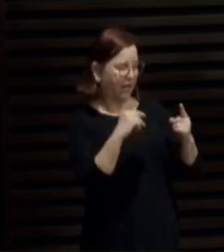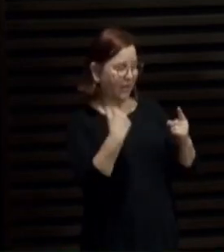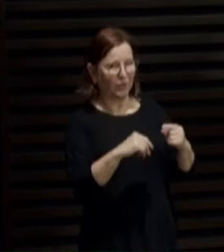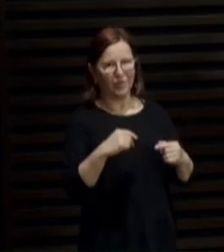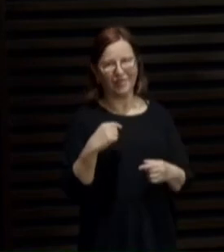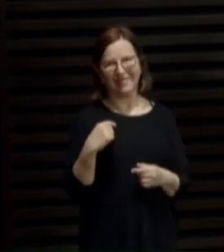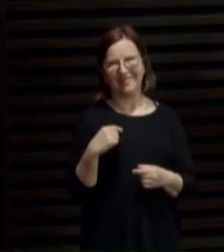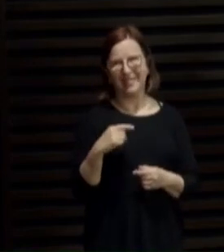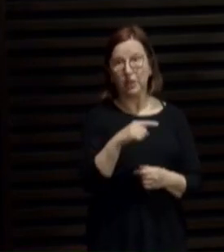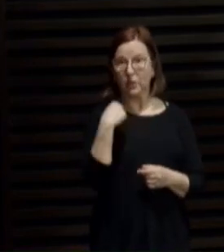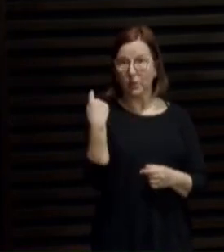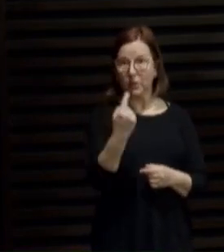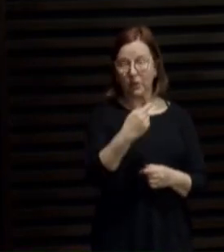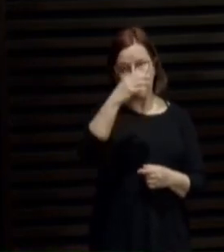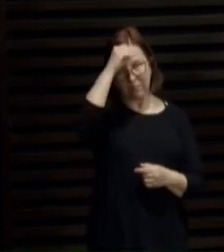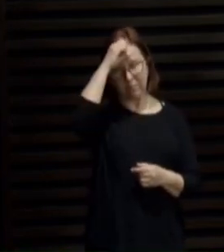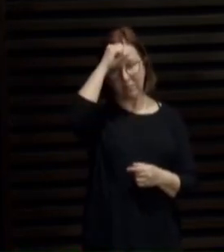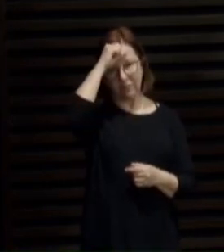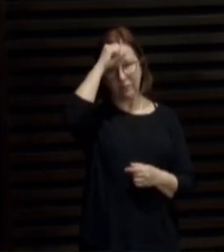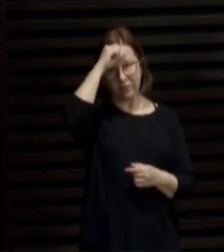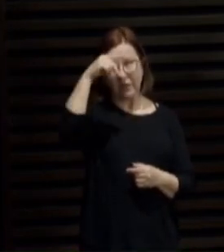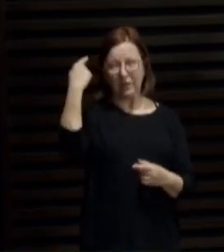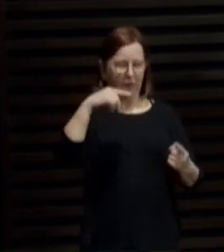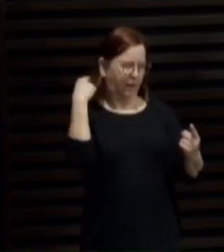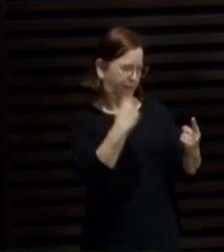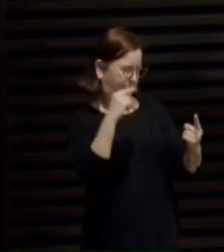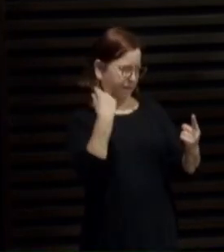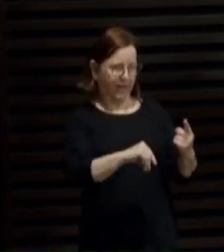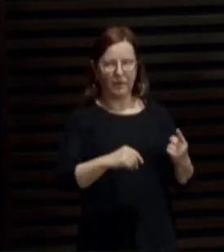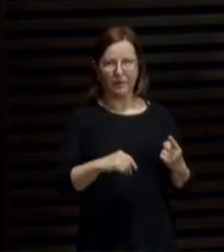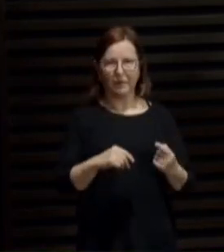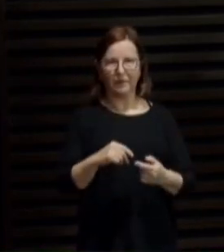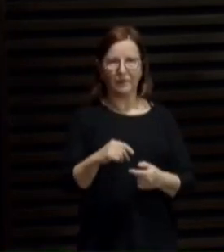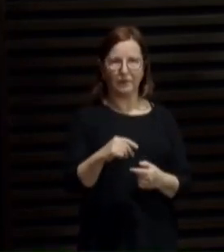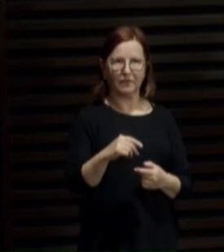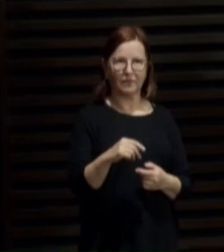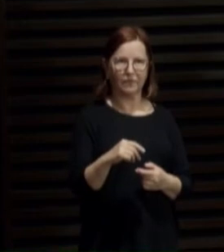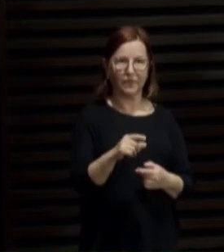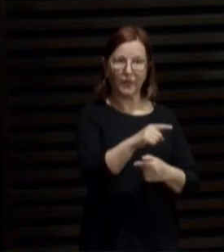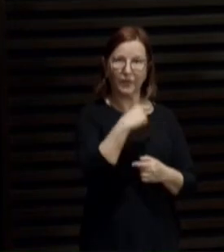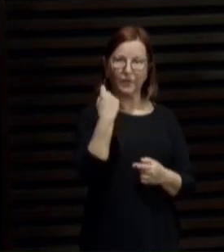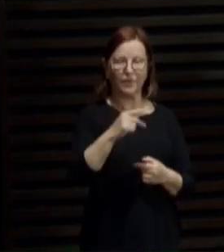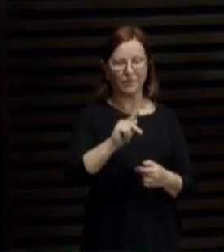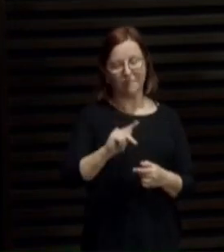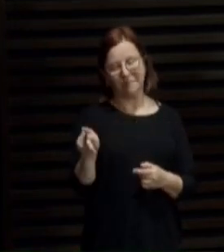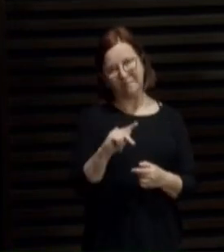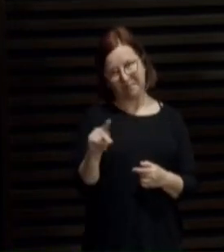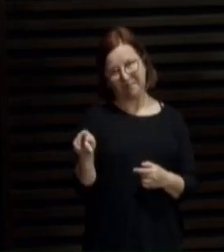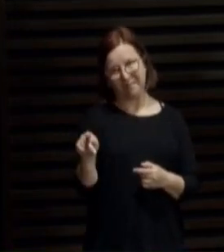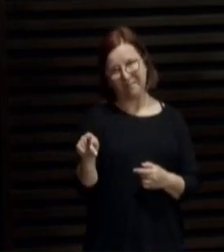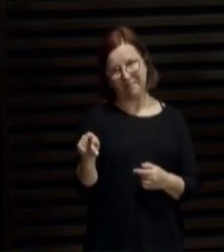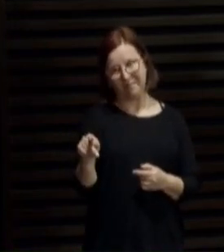nossas lições, suas chicotadas, nossos mestres.